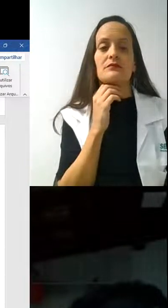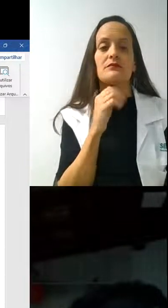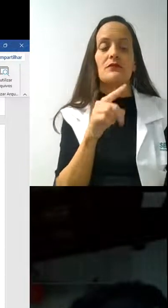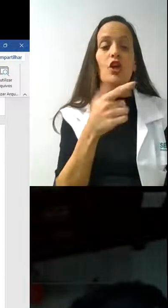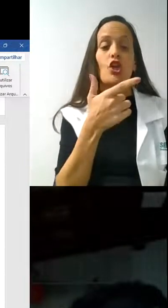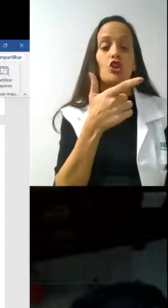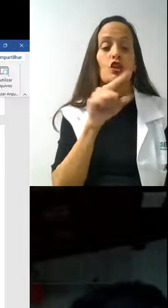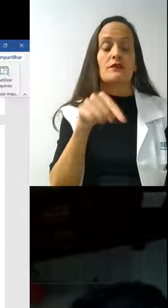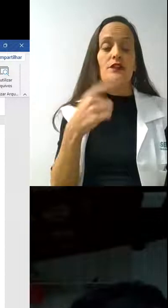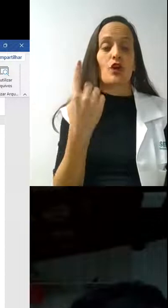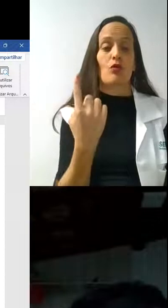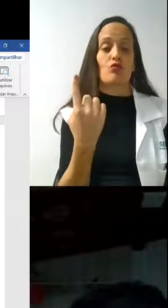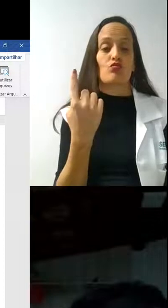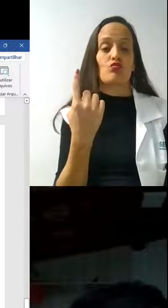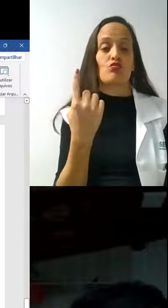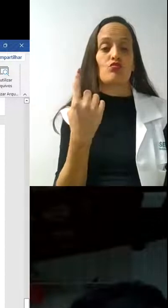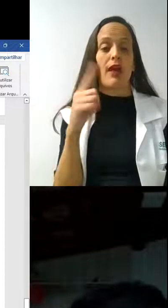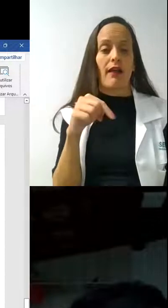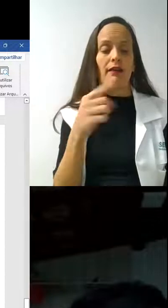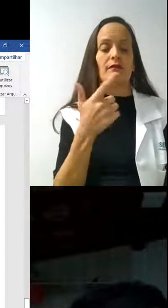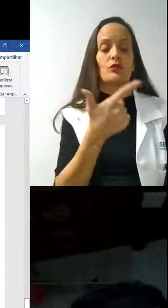2.100 milímetros.